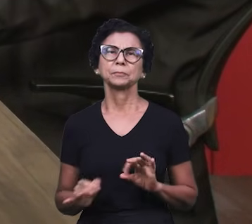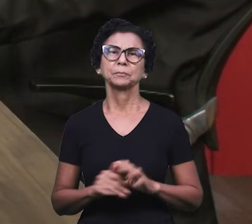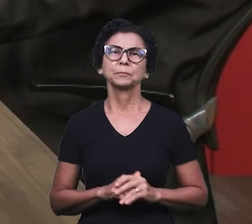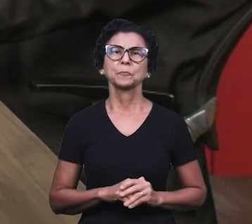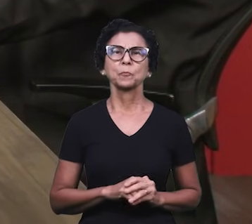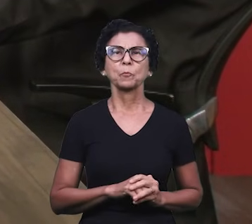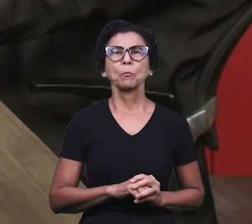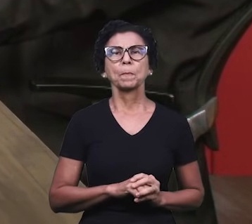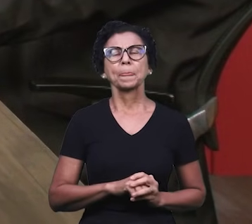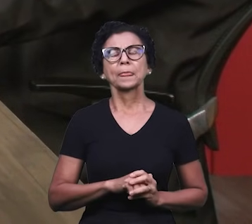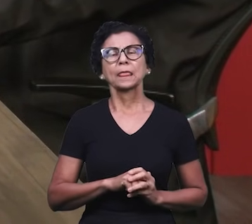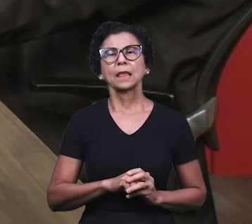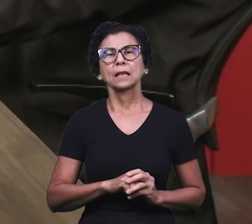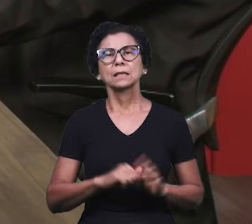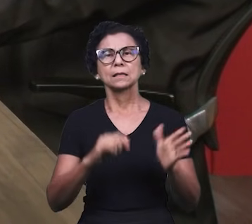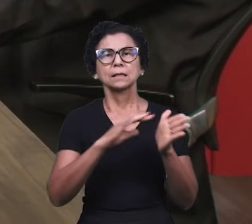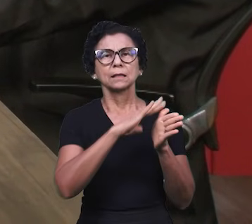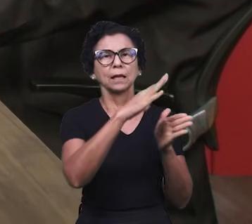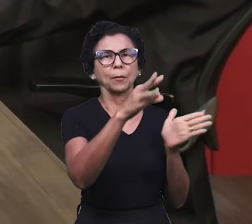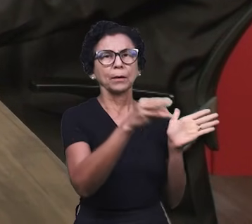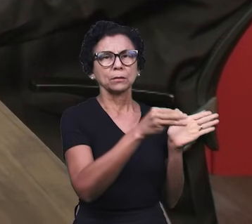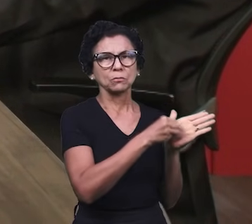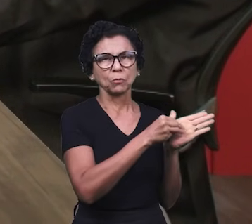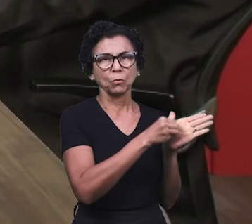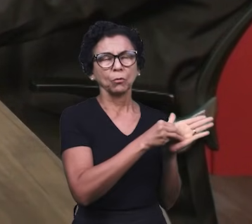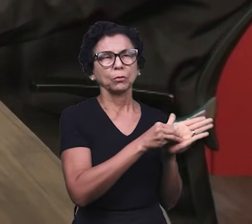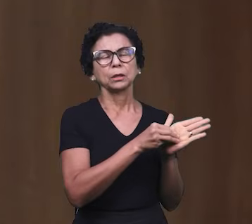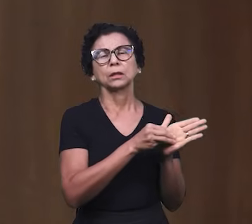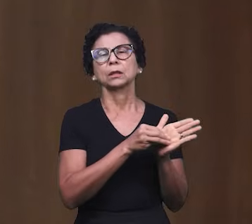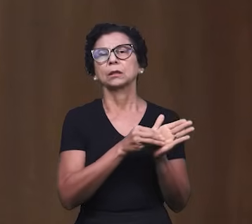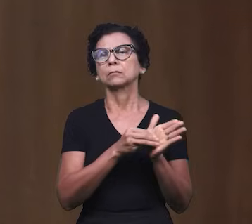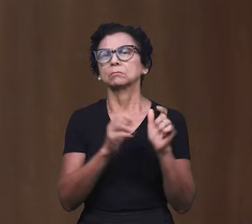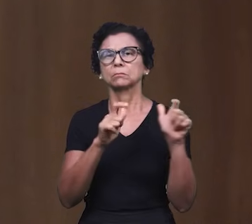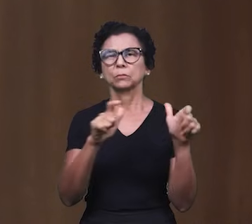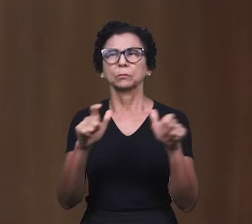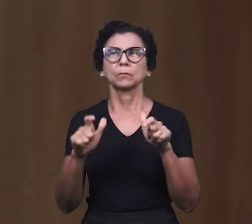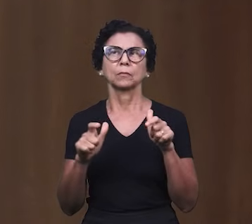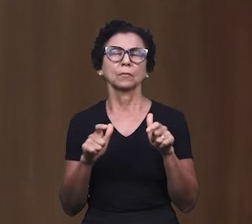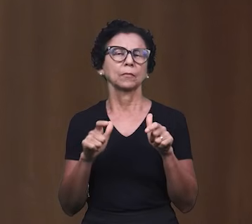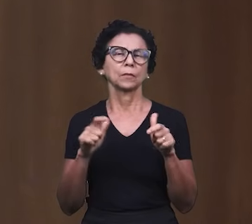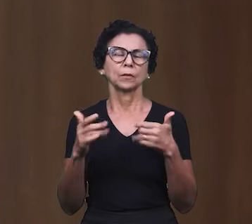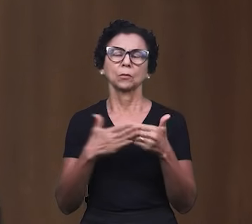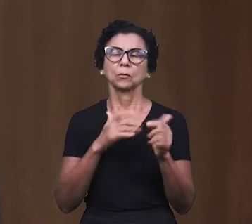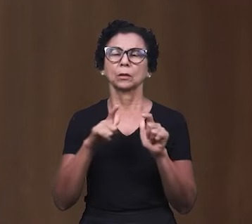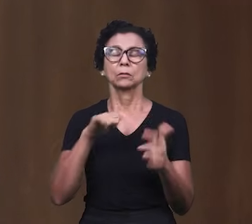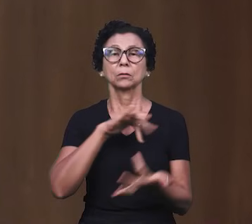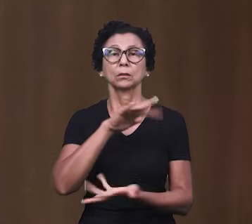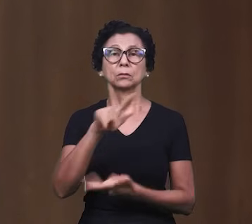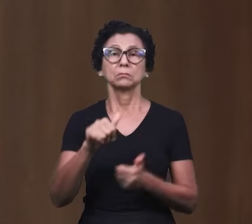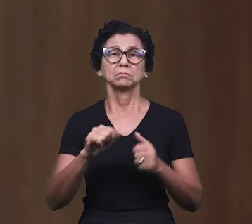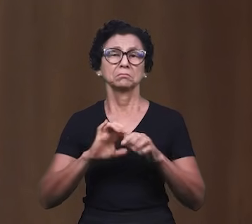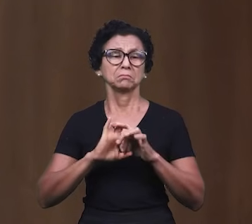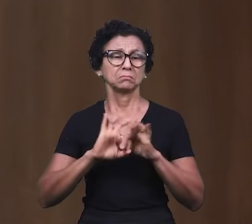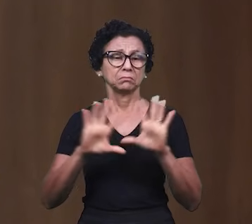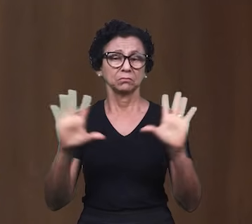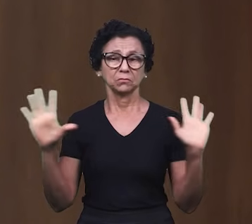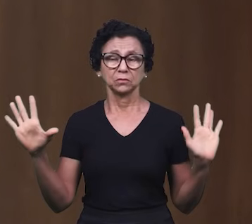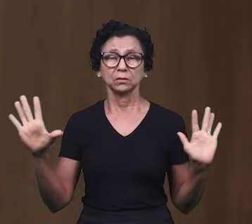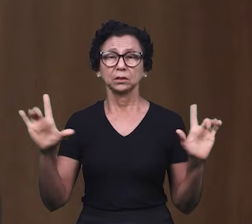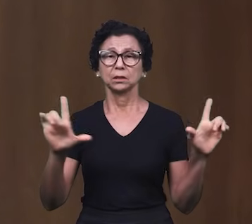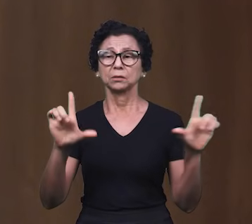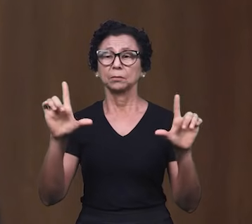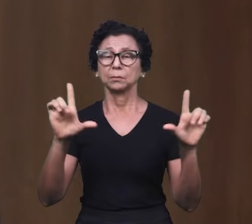comentam, né, seja na Amazônia, em outras partes do Brasil e até do mundo, quando ligam ali, pode deixar ligado o tempo